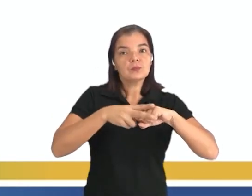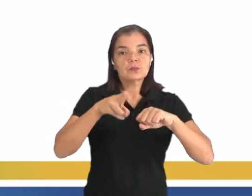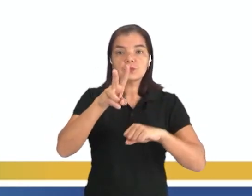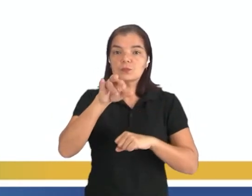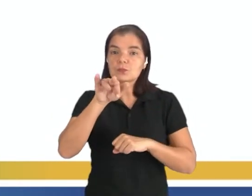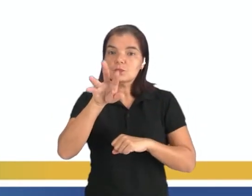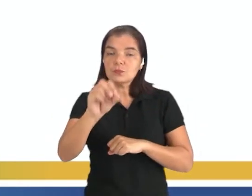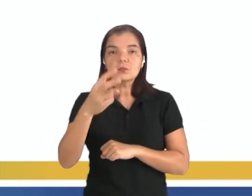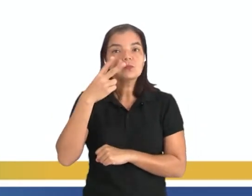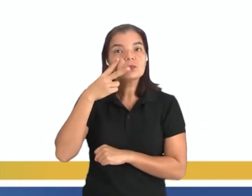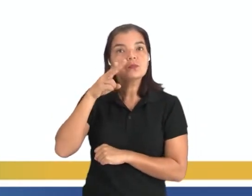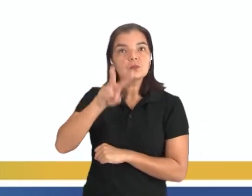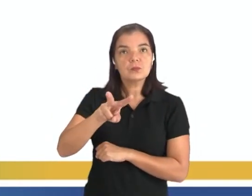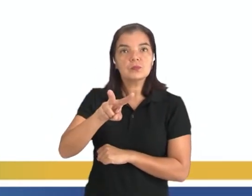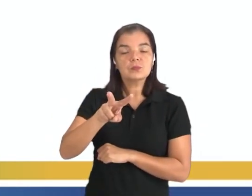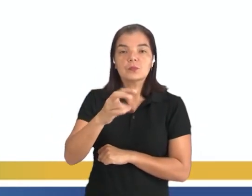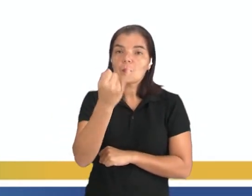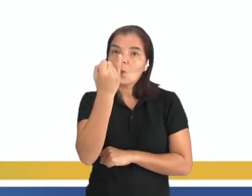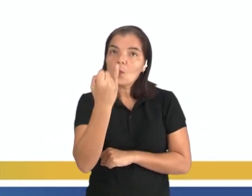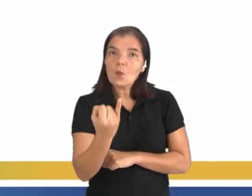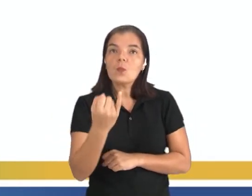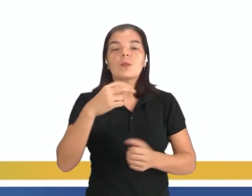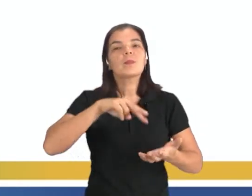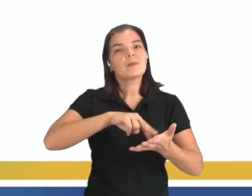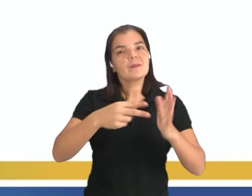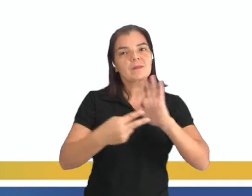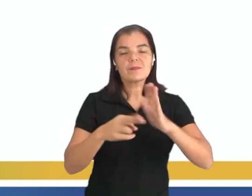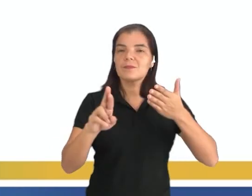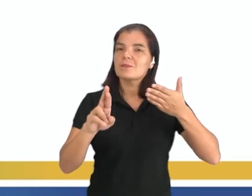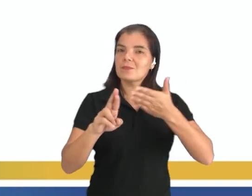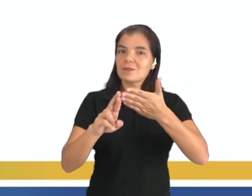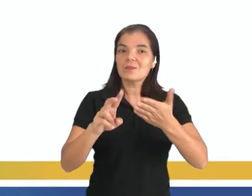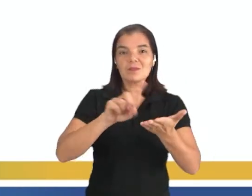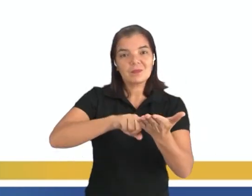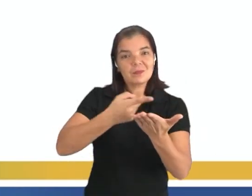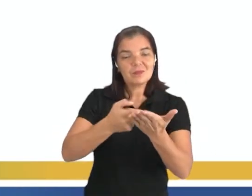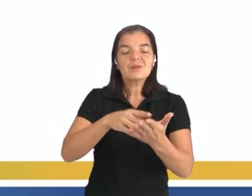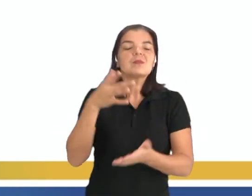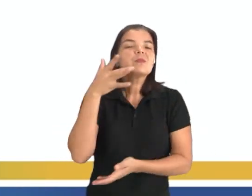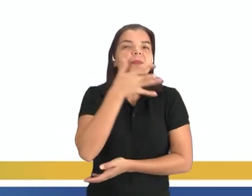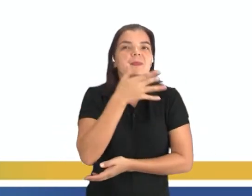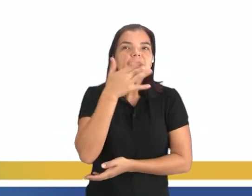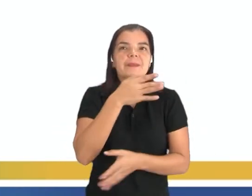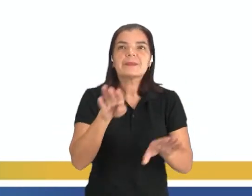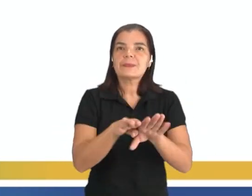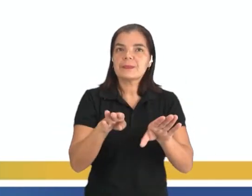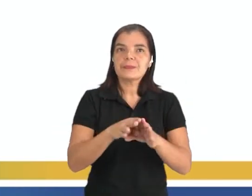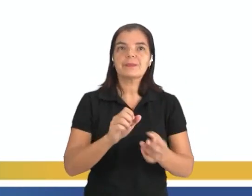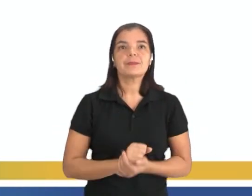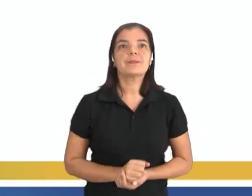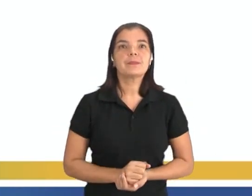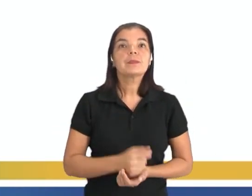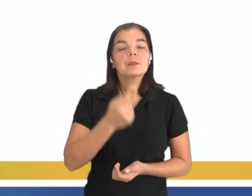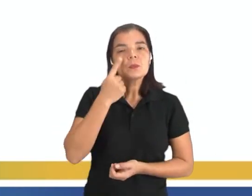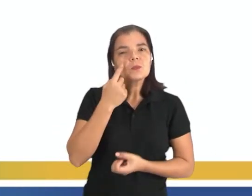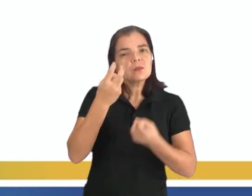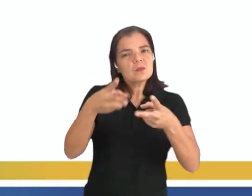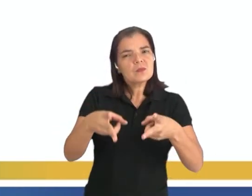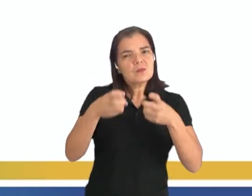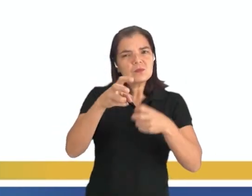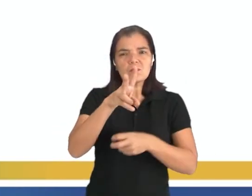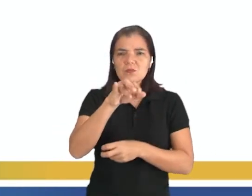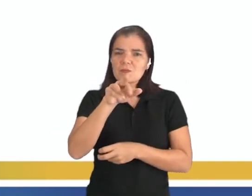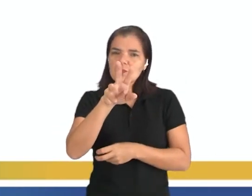viro, né? Se não me cuidar, vira um palito. Se referindo à batata frita, que também é uma delícia, né, gente? Então, quando nós observamos vira